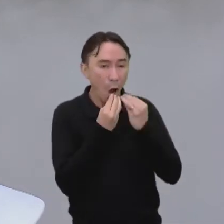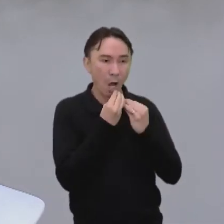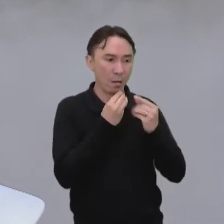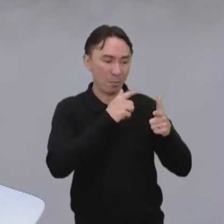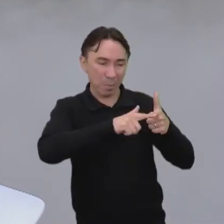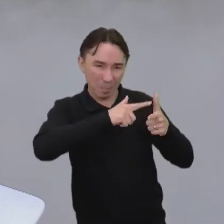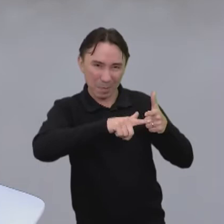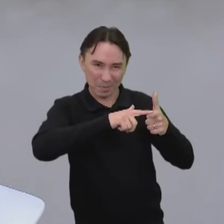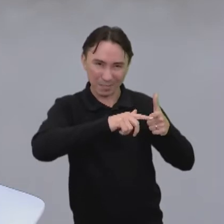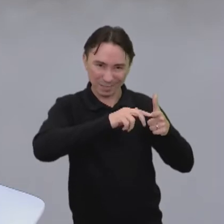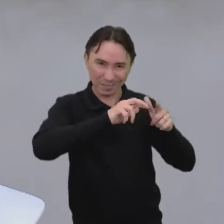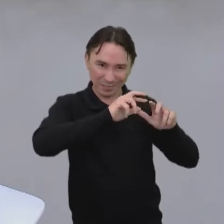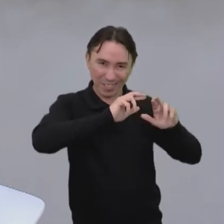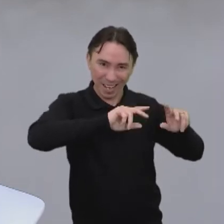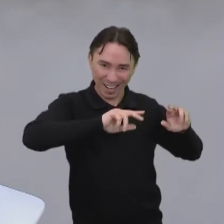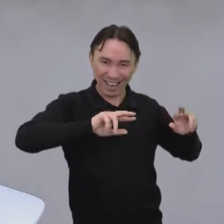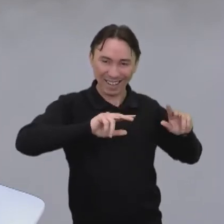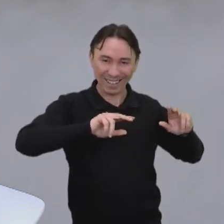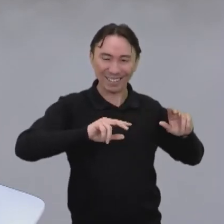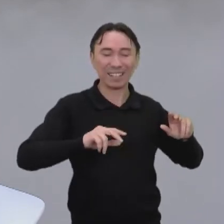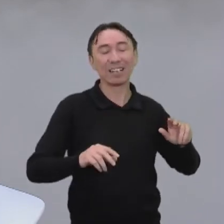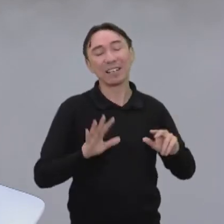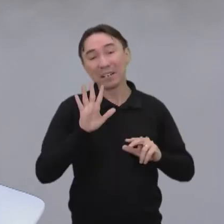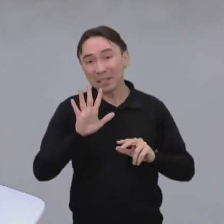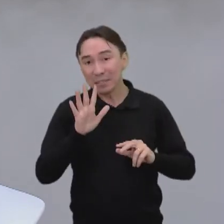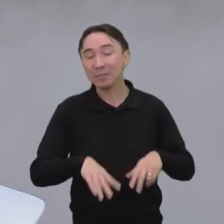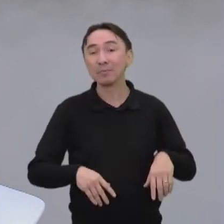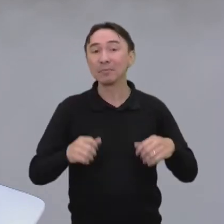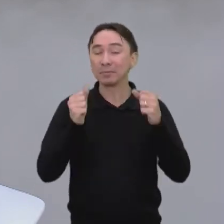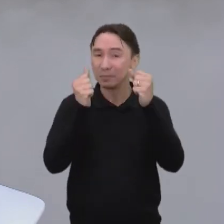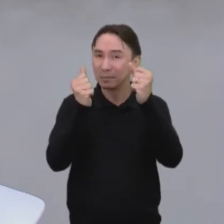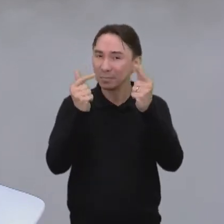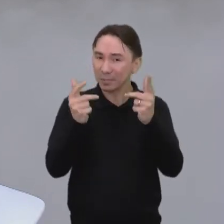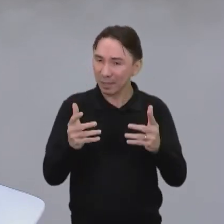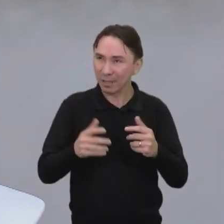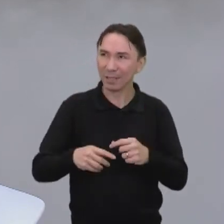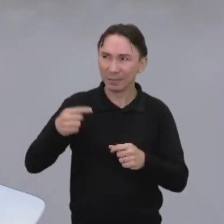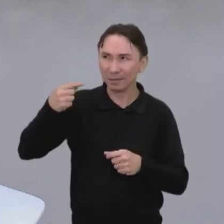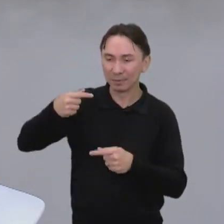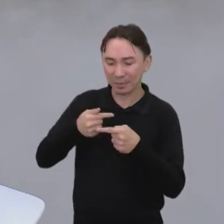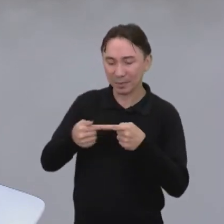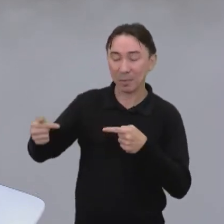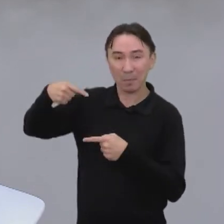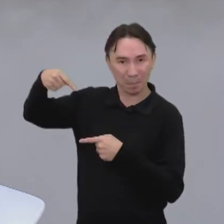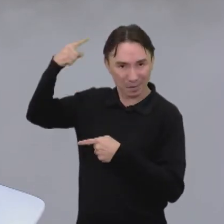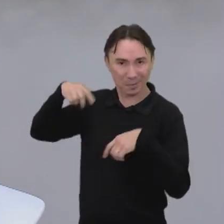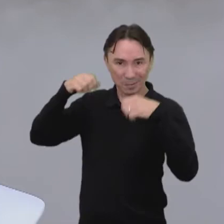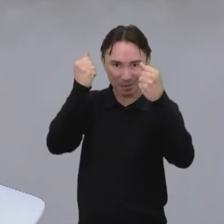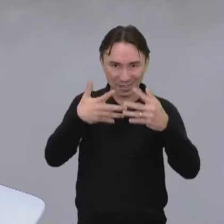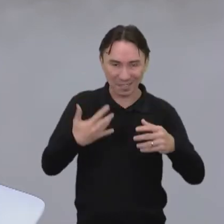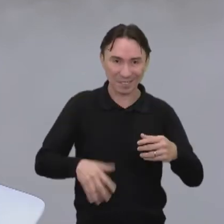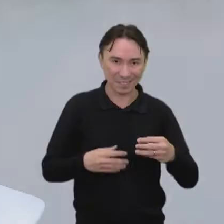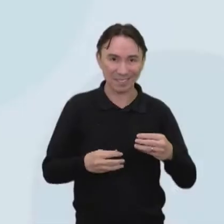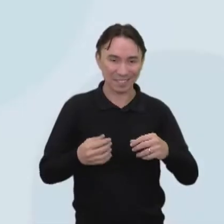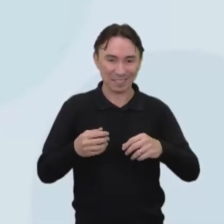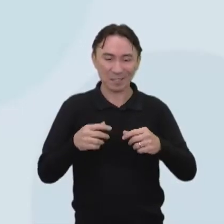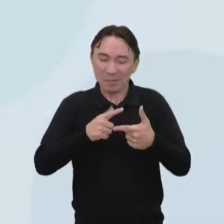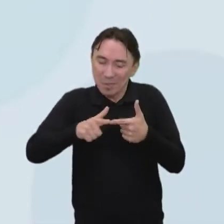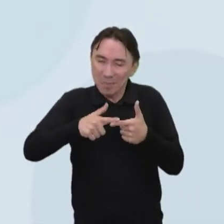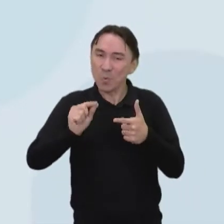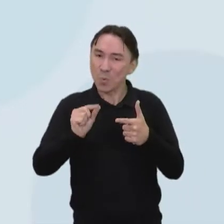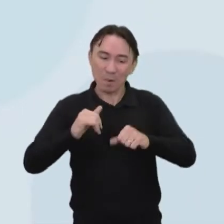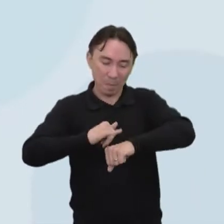A gente ressaltou um deles, que a gente falou um pouquinho na semana passada a respeito da obesidade, mas nós temos dois